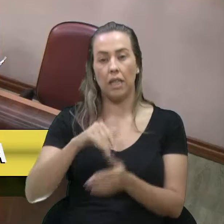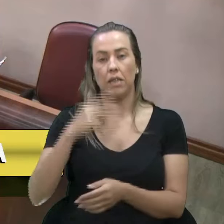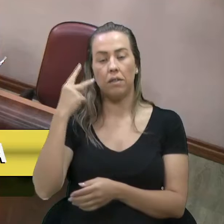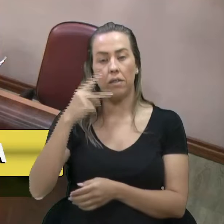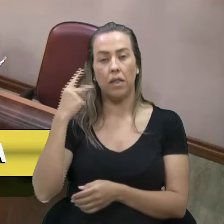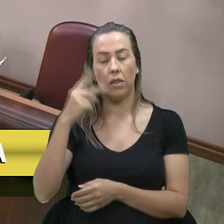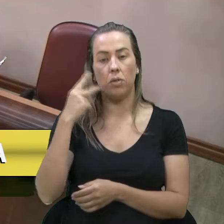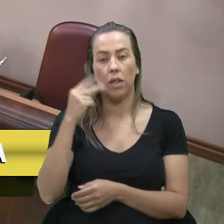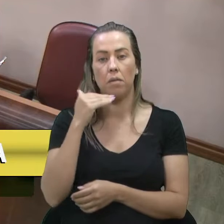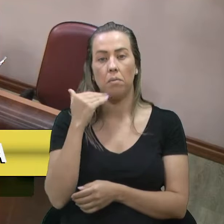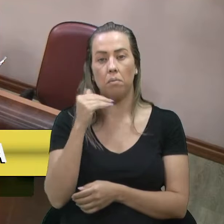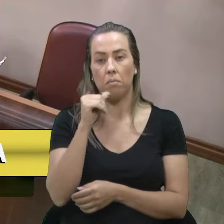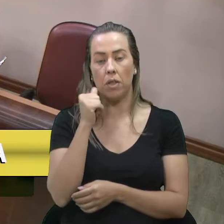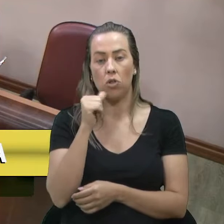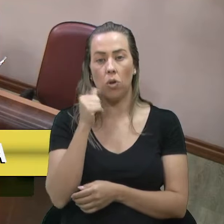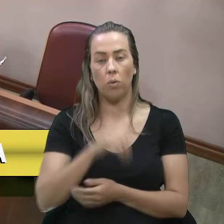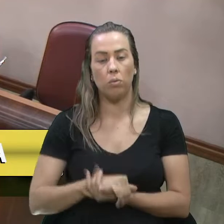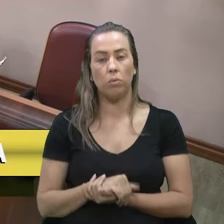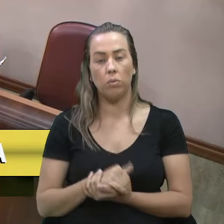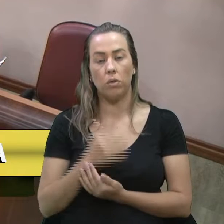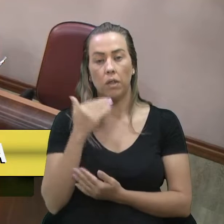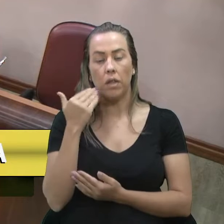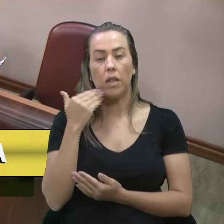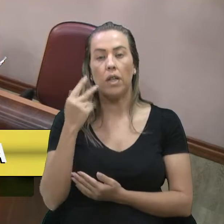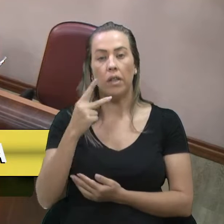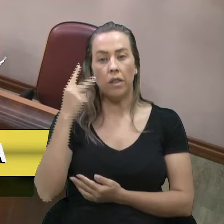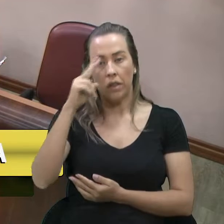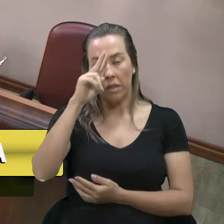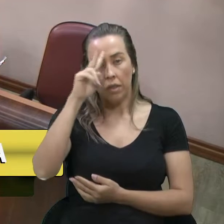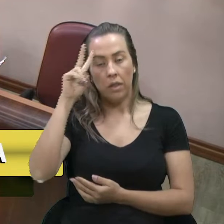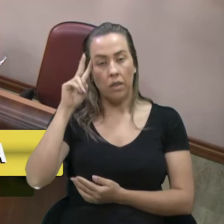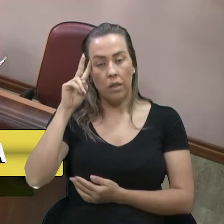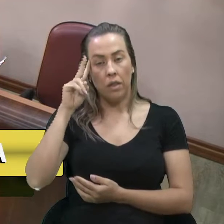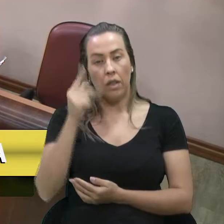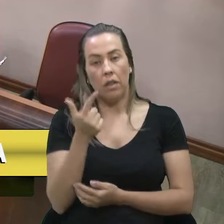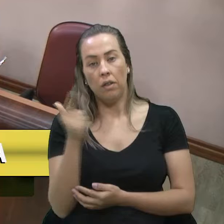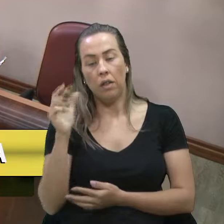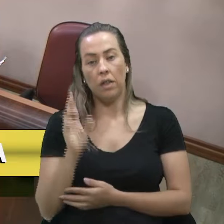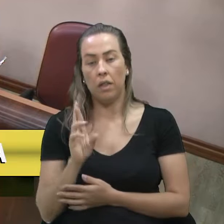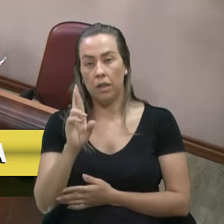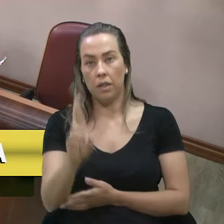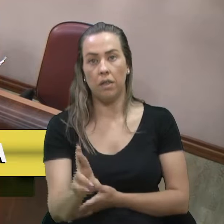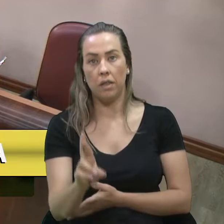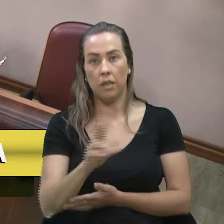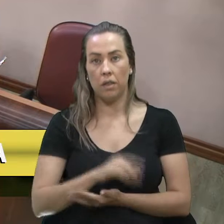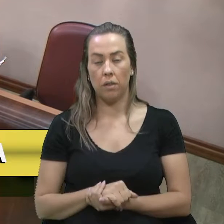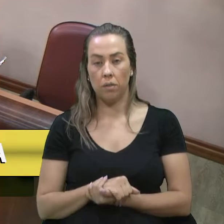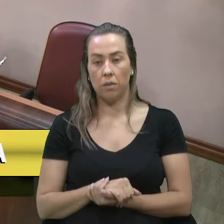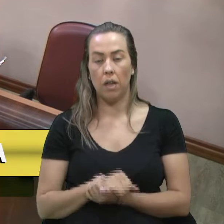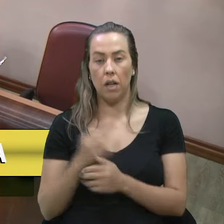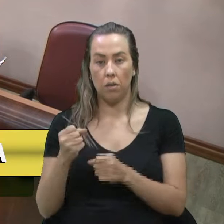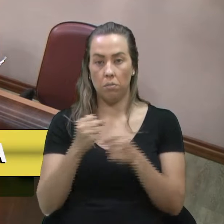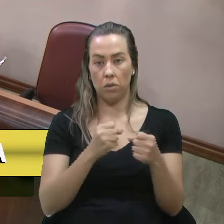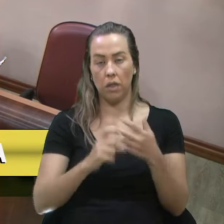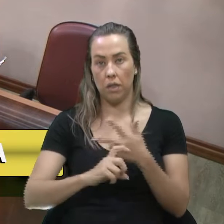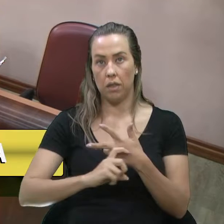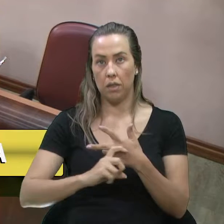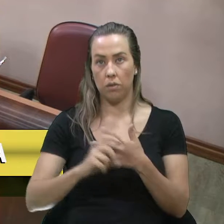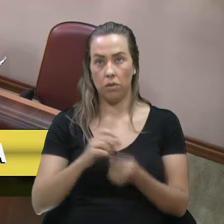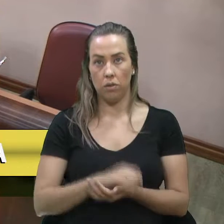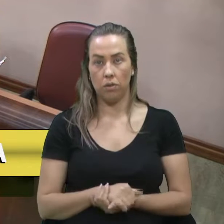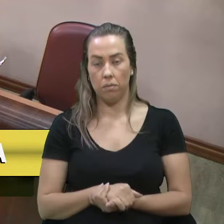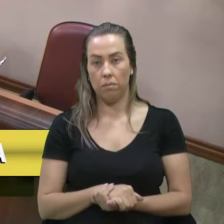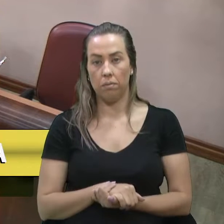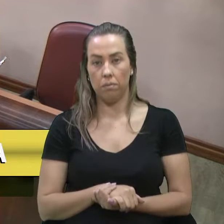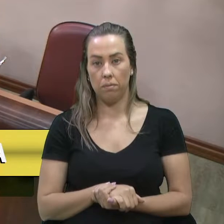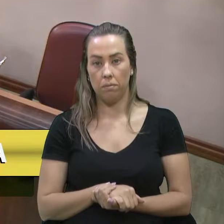vereadora Marisol, e quero ressaltar que o nosso presidente, Velocino, se encontra em representação junto ao Poder Executivo.